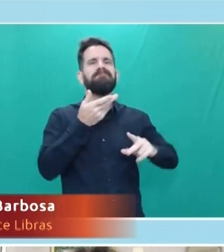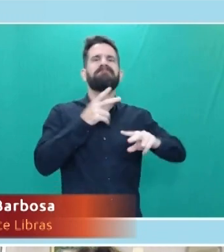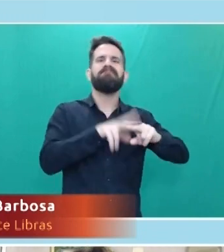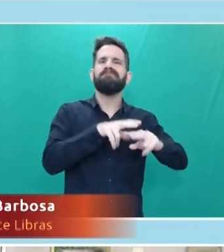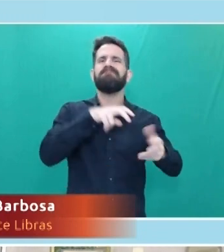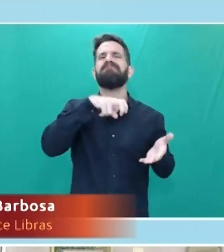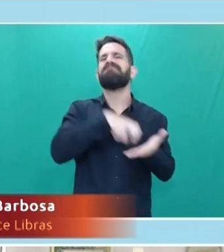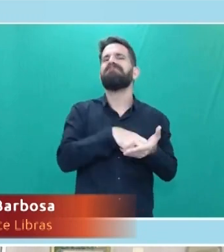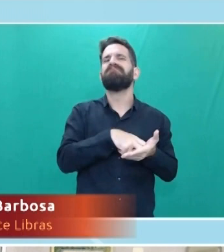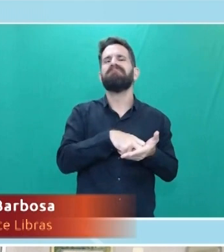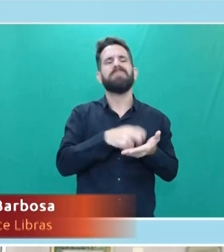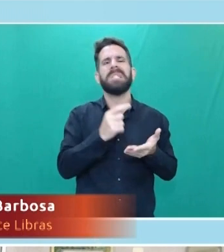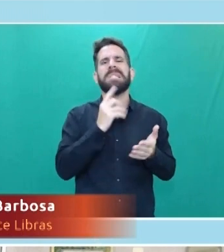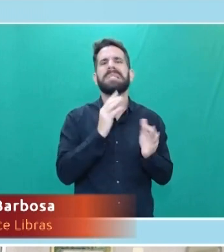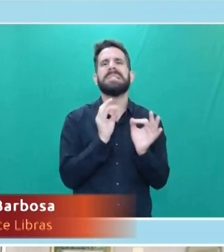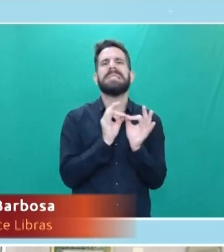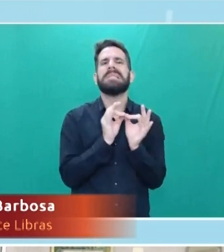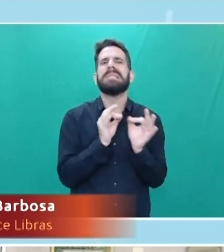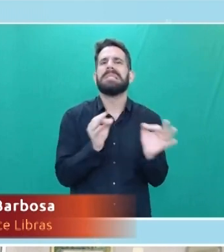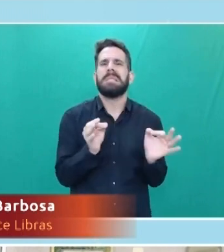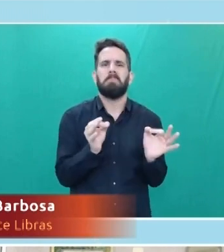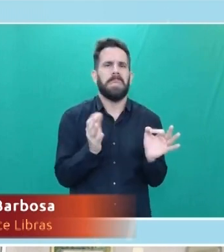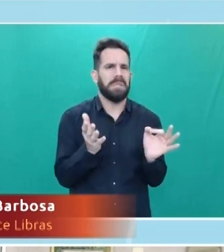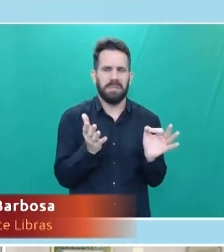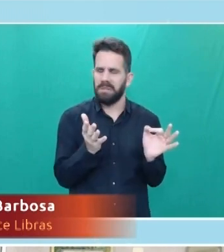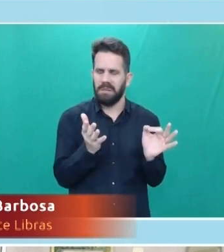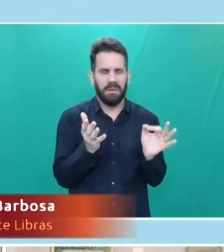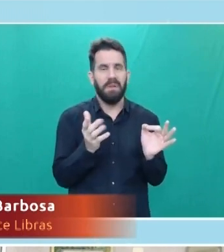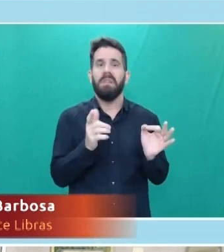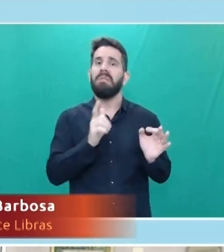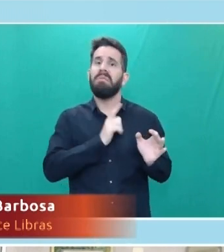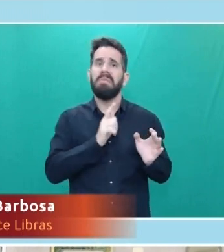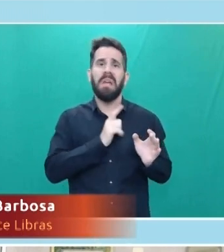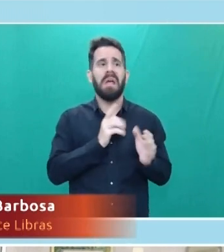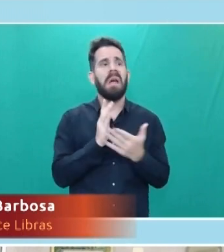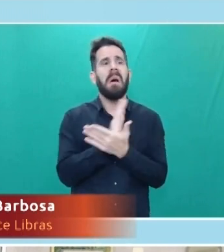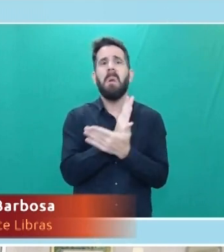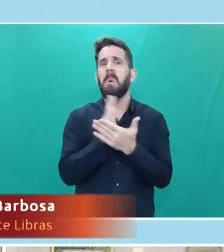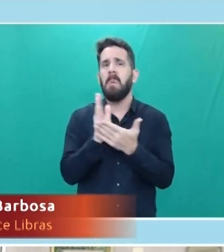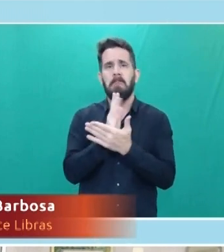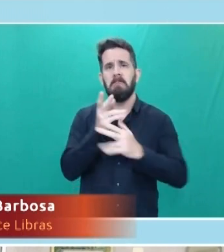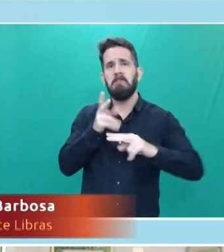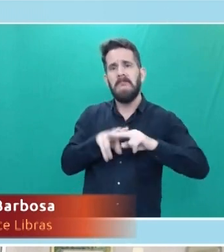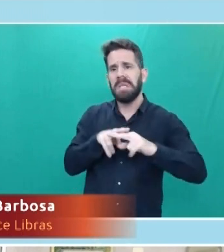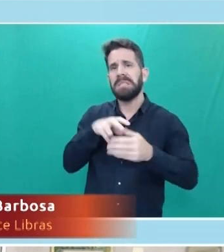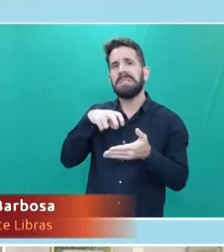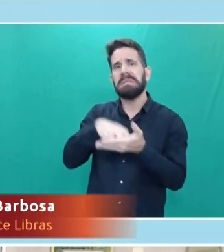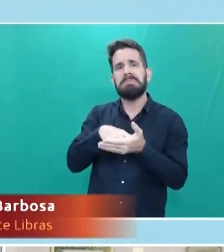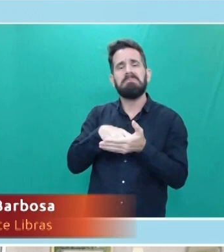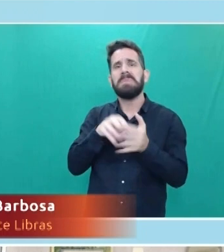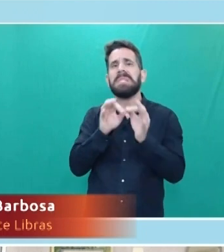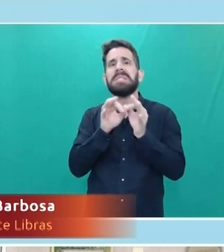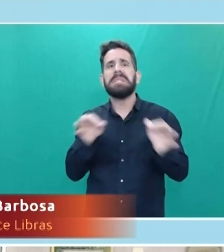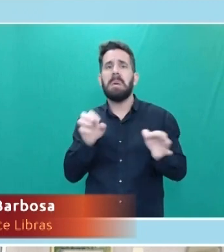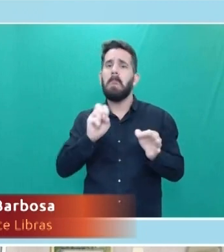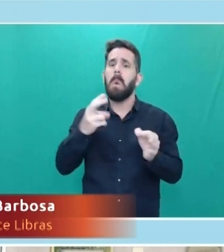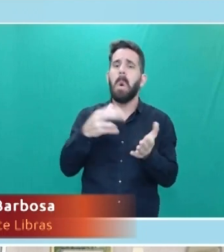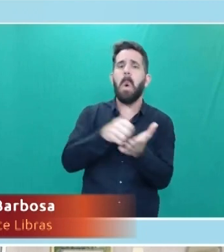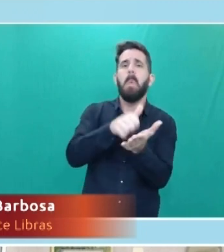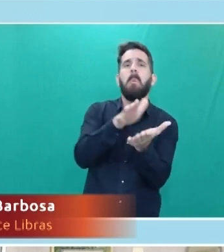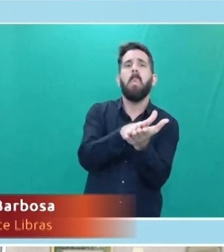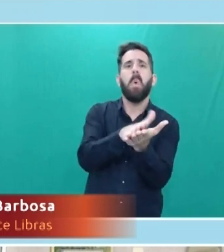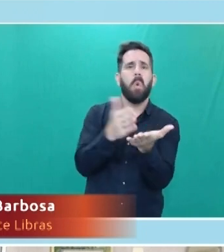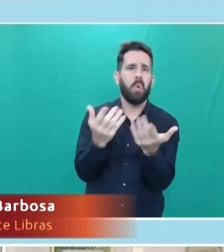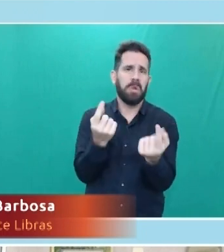de menor potencial e para ela era prevista penas de prisões simples e multa, e um ou outro caso, a perda